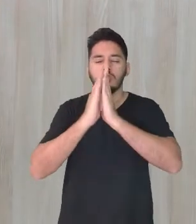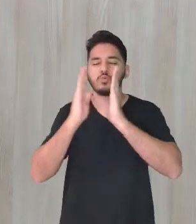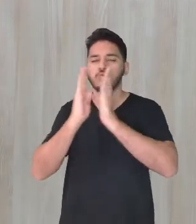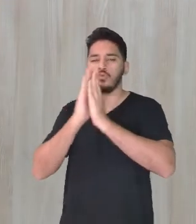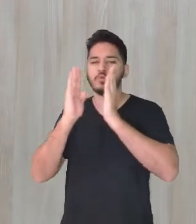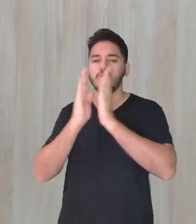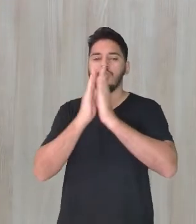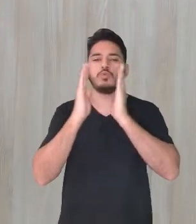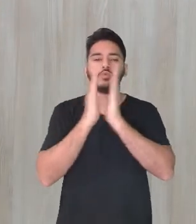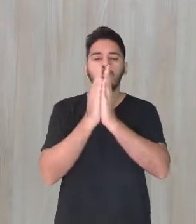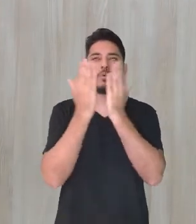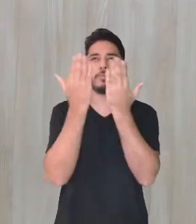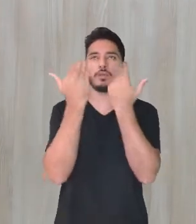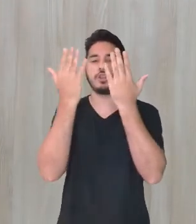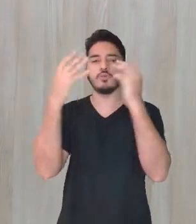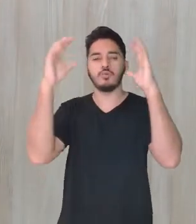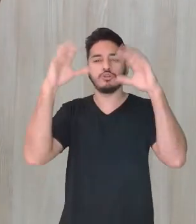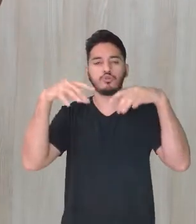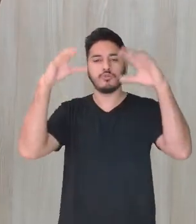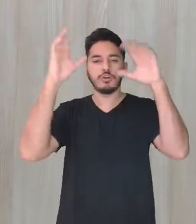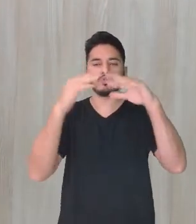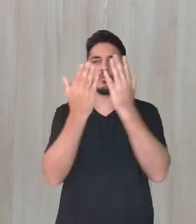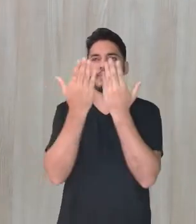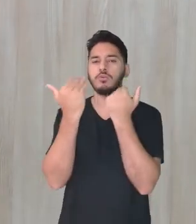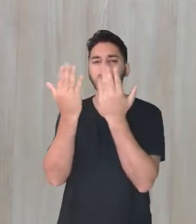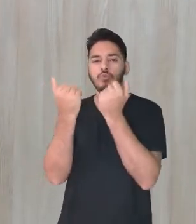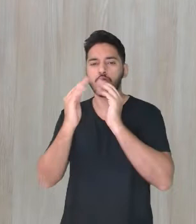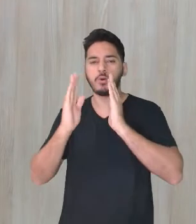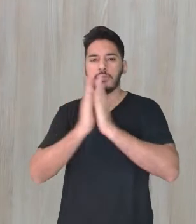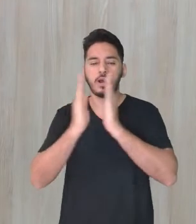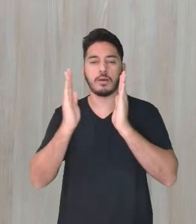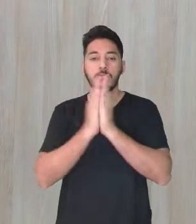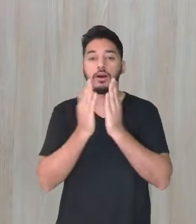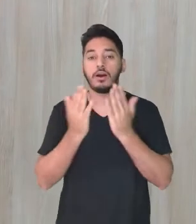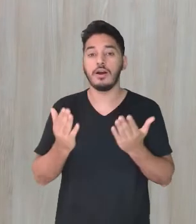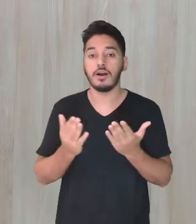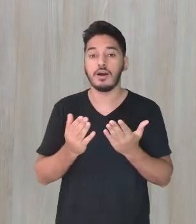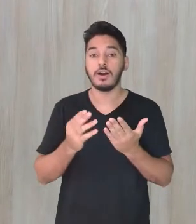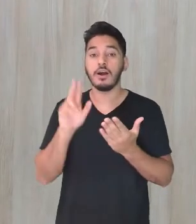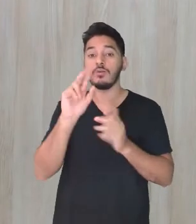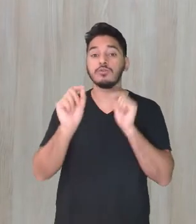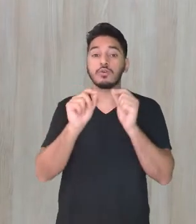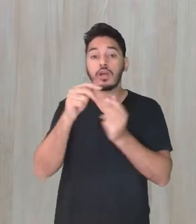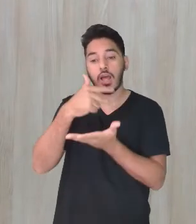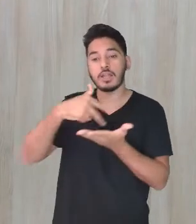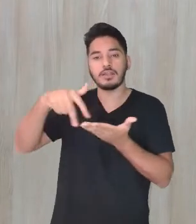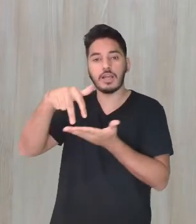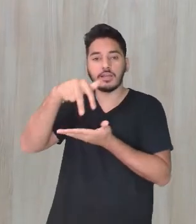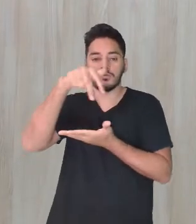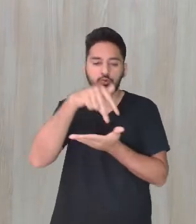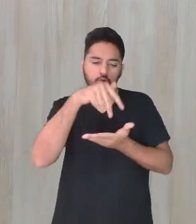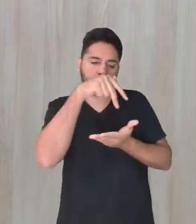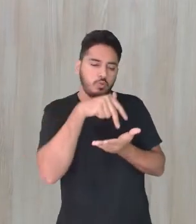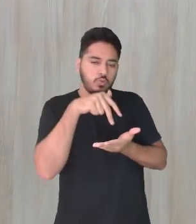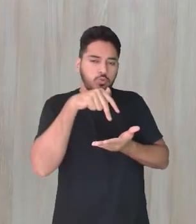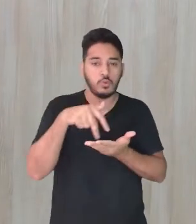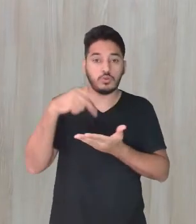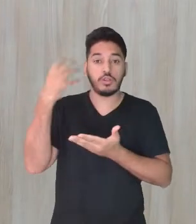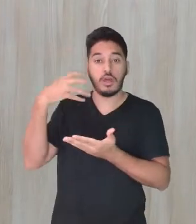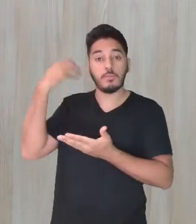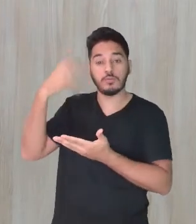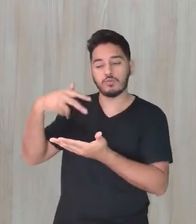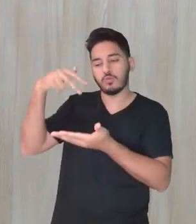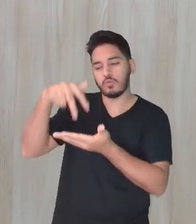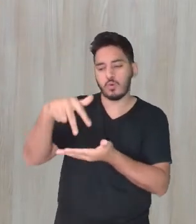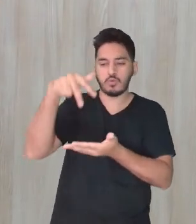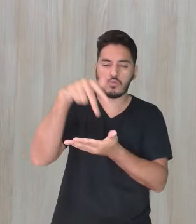de aclamação, um pedido para que algo seja atendido. E eles usam a dança e a música